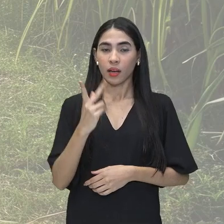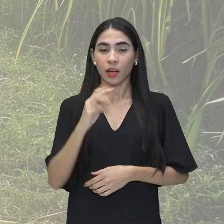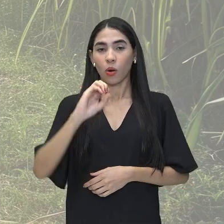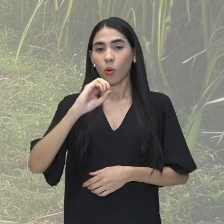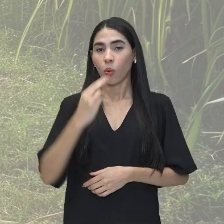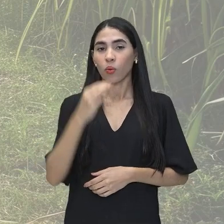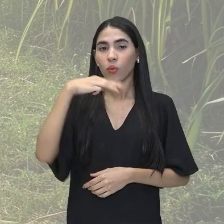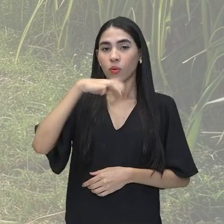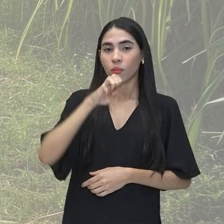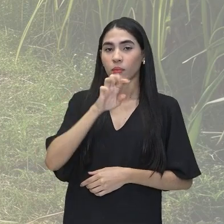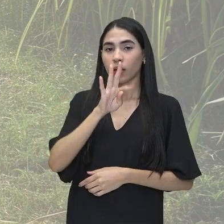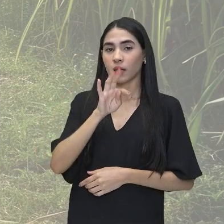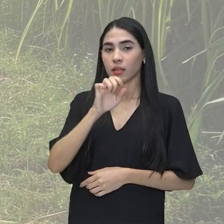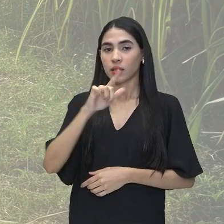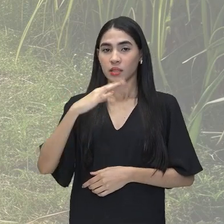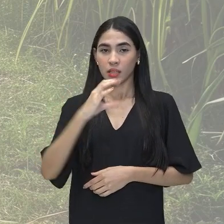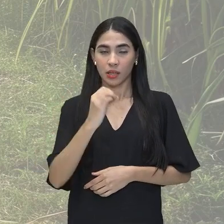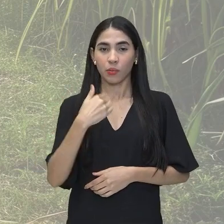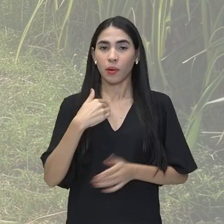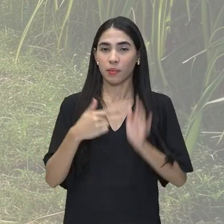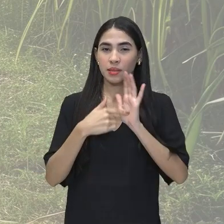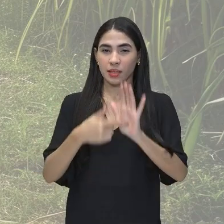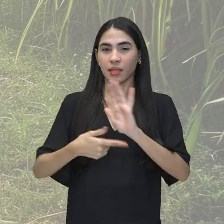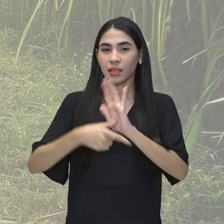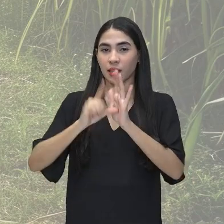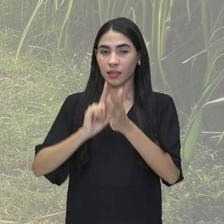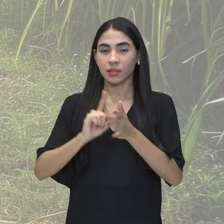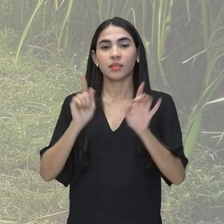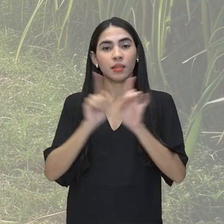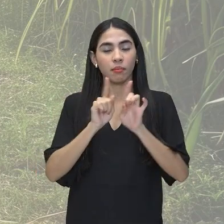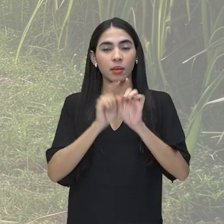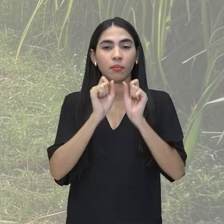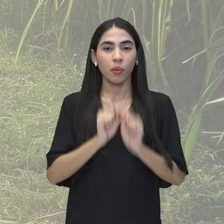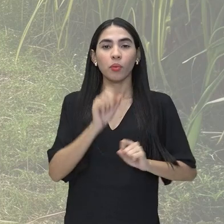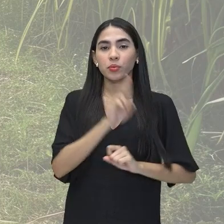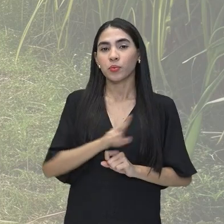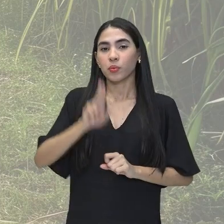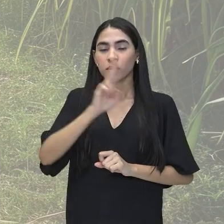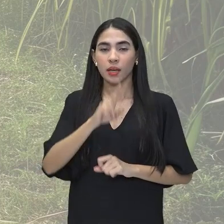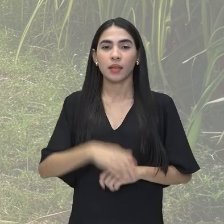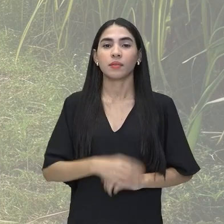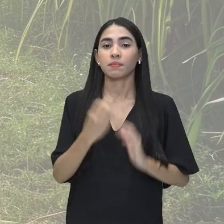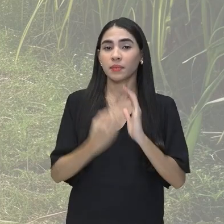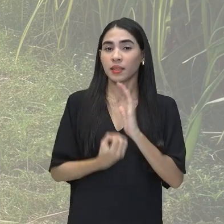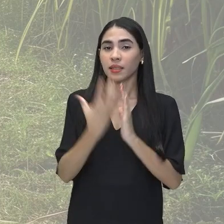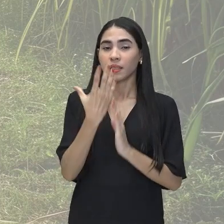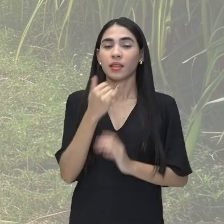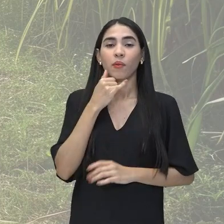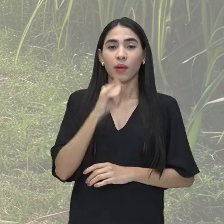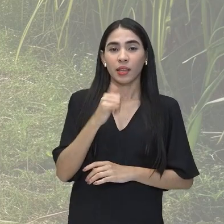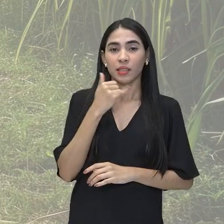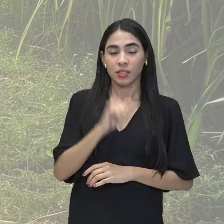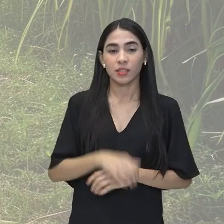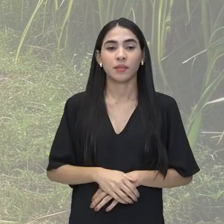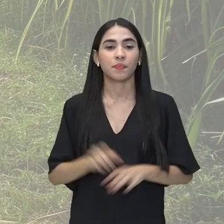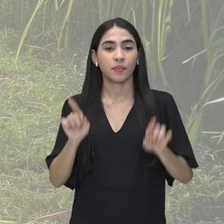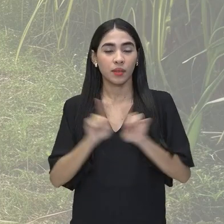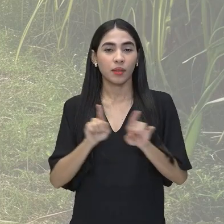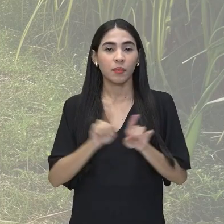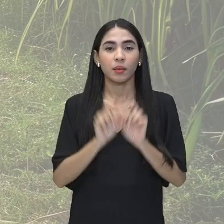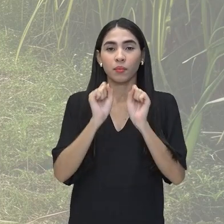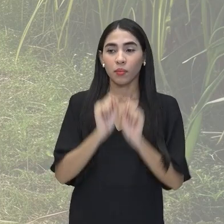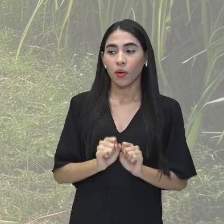como eu apresentei ainda agora para vocês na nomenclatura. Ele também pode ser utilizado para geração de energia, ele também pode